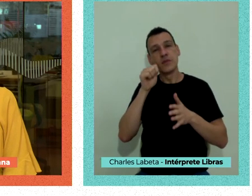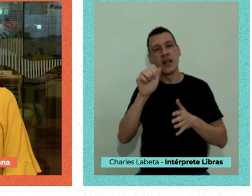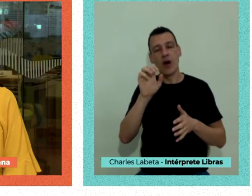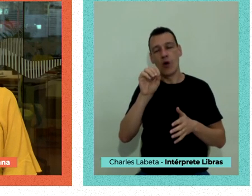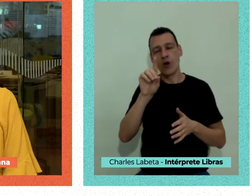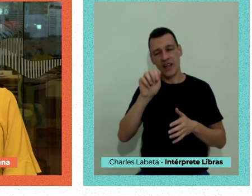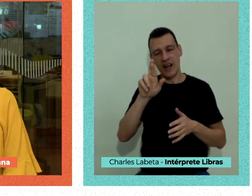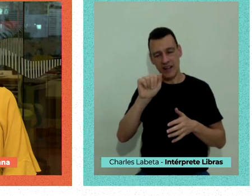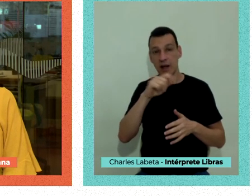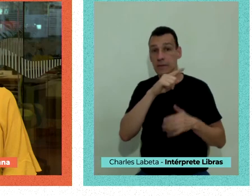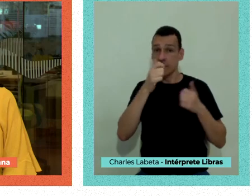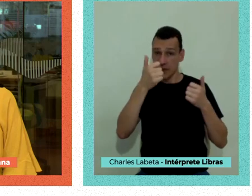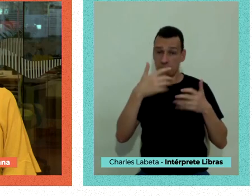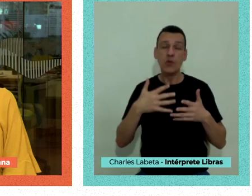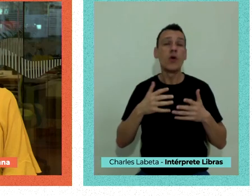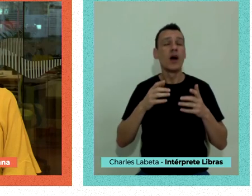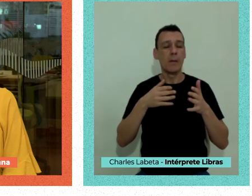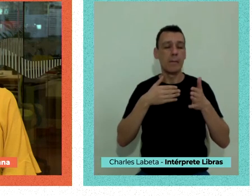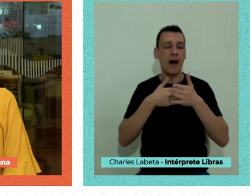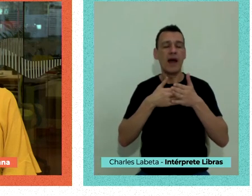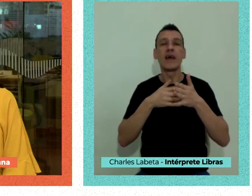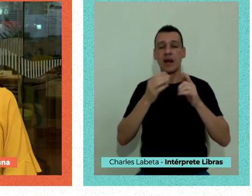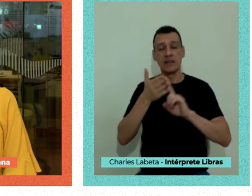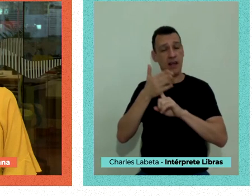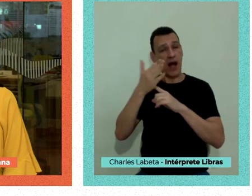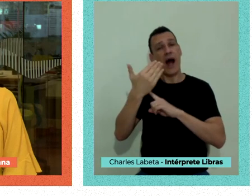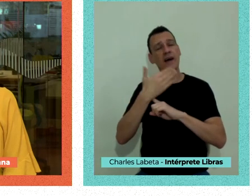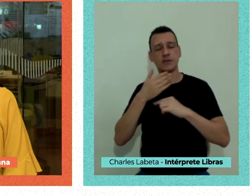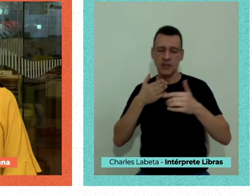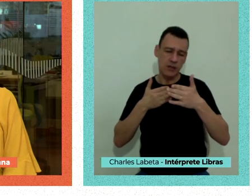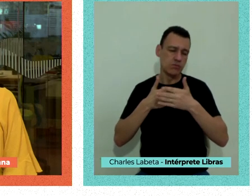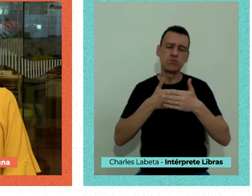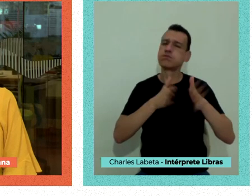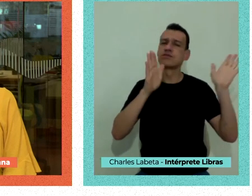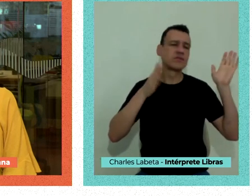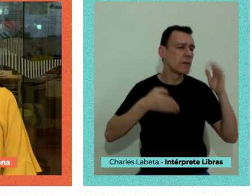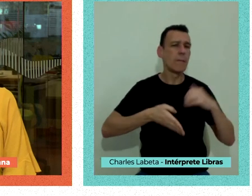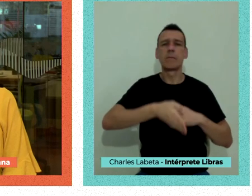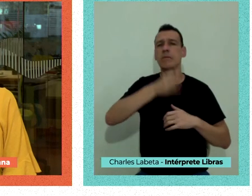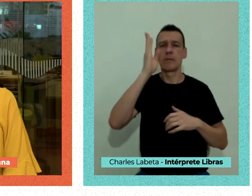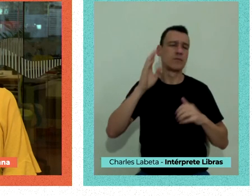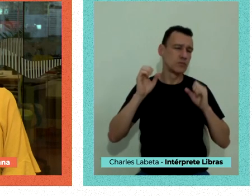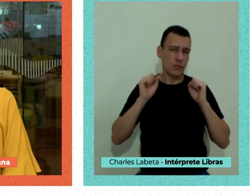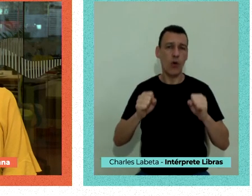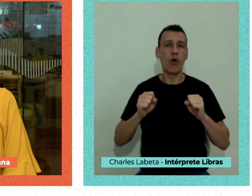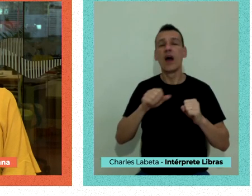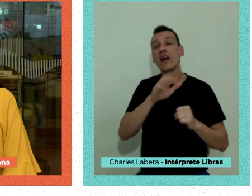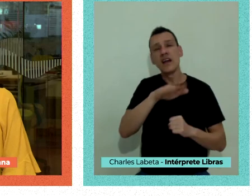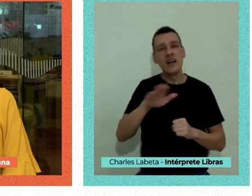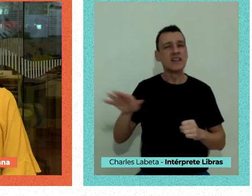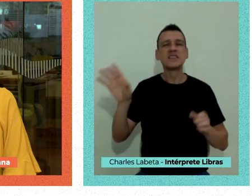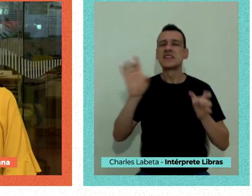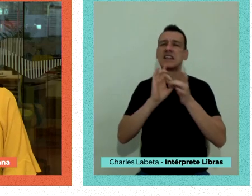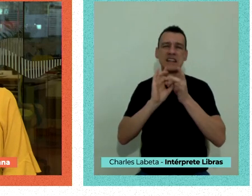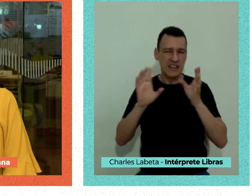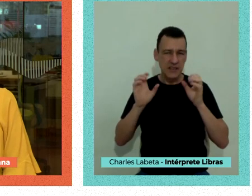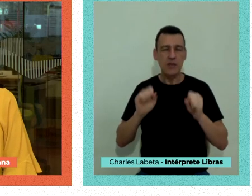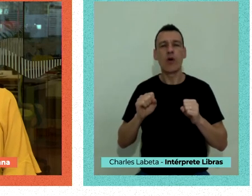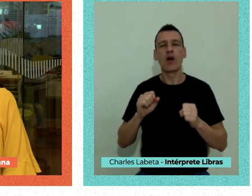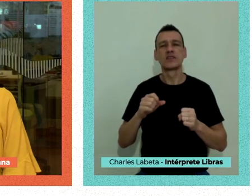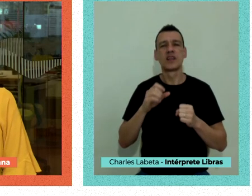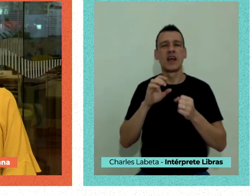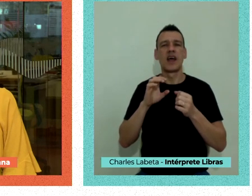e trazer de volta para as crianças, né, a oportunidade de reconexão, de conhecimento